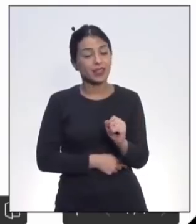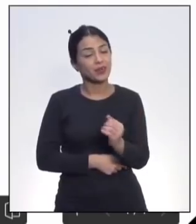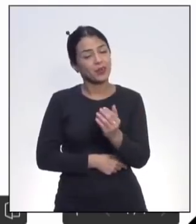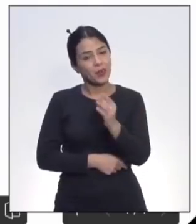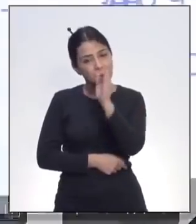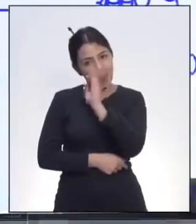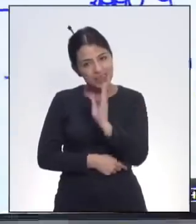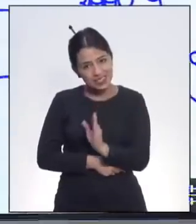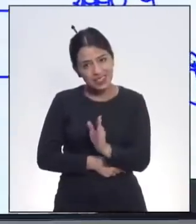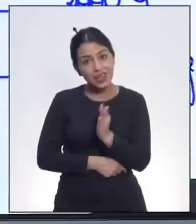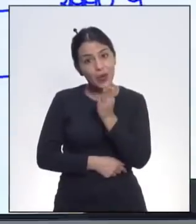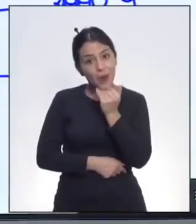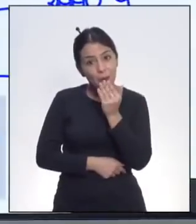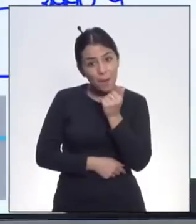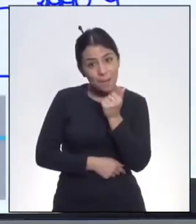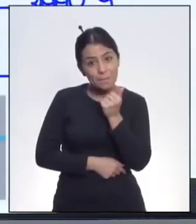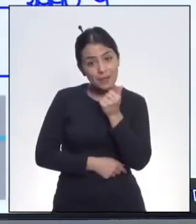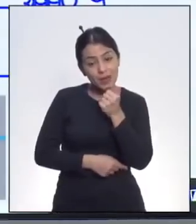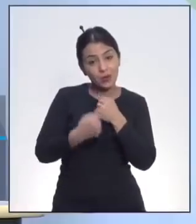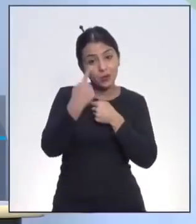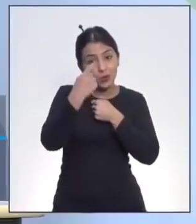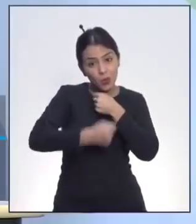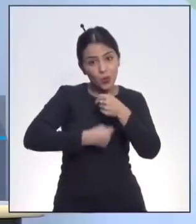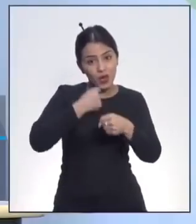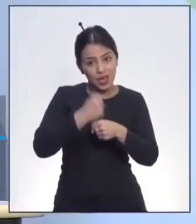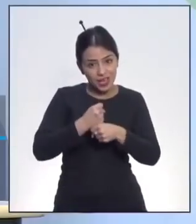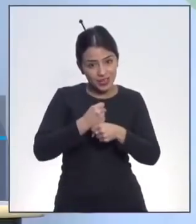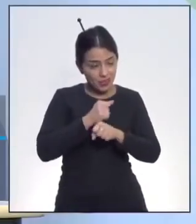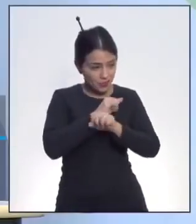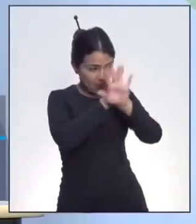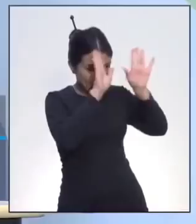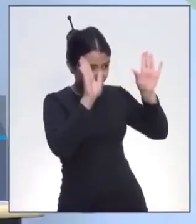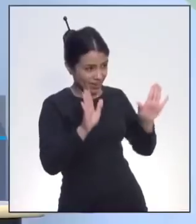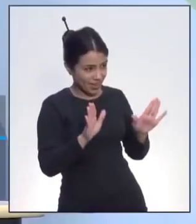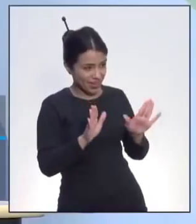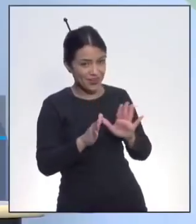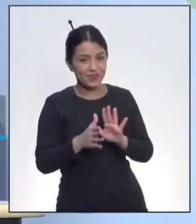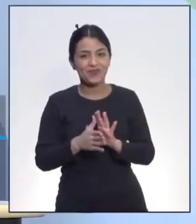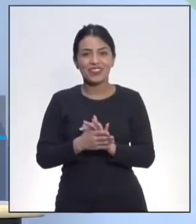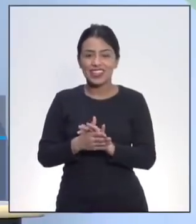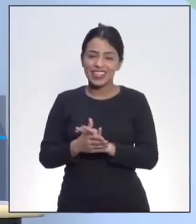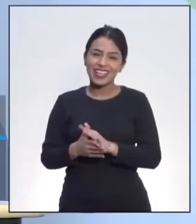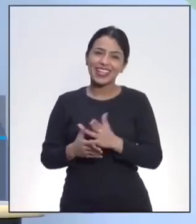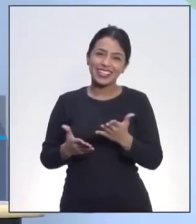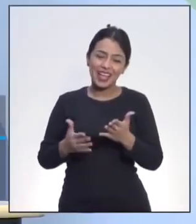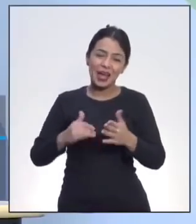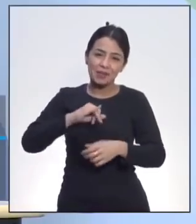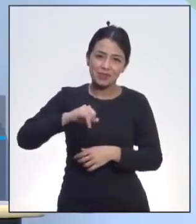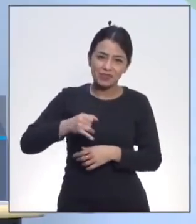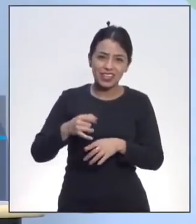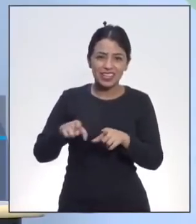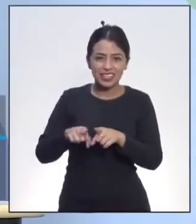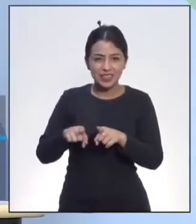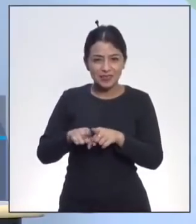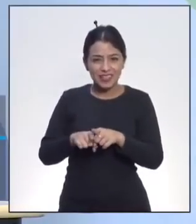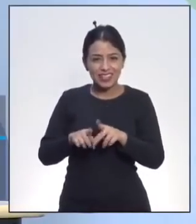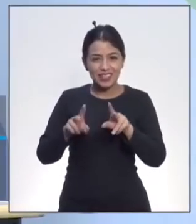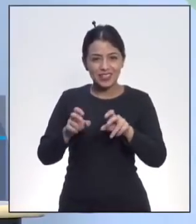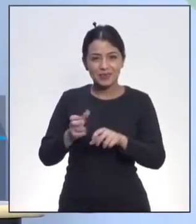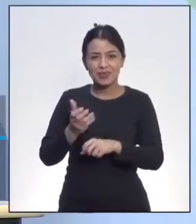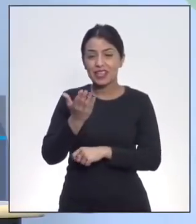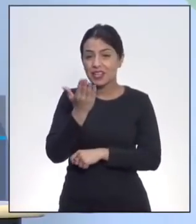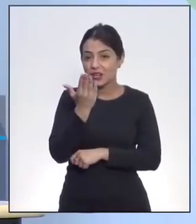suína por ano. Ficou claro? Ficou. E aí, aproveitando o meu equívoco, né, que é a ideia do consumir